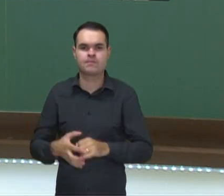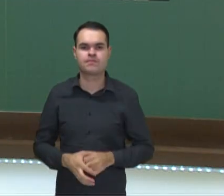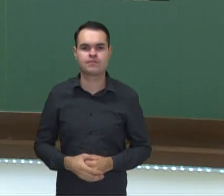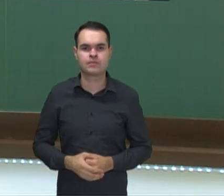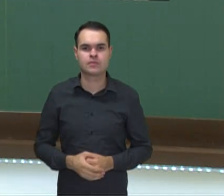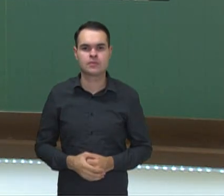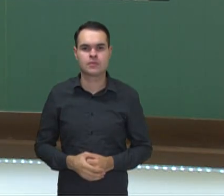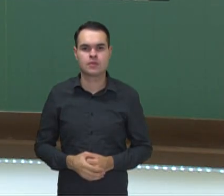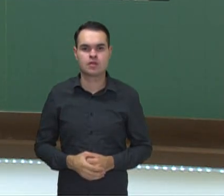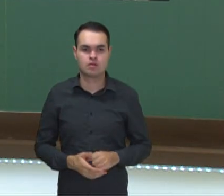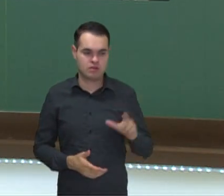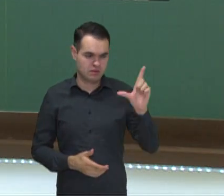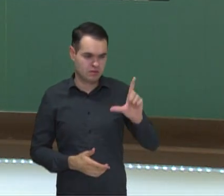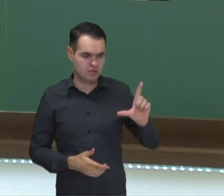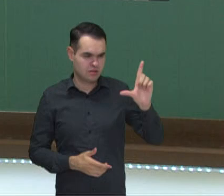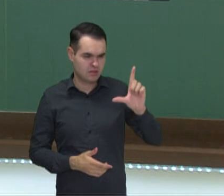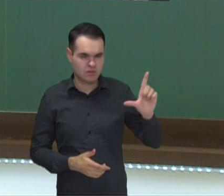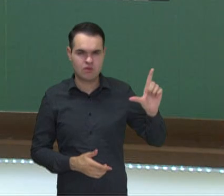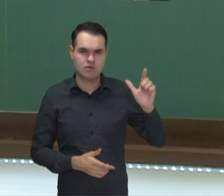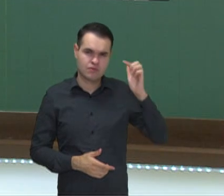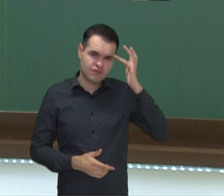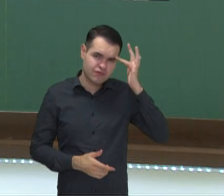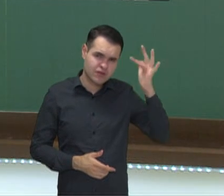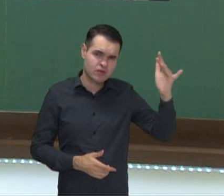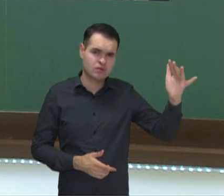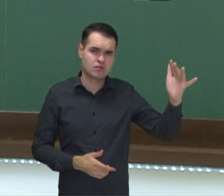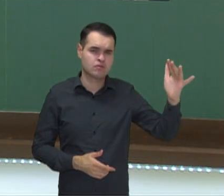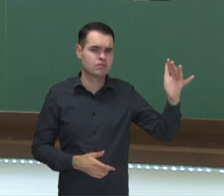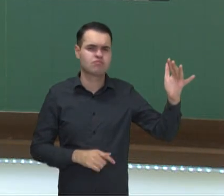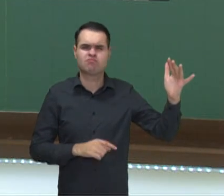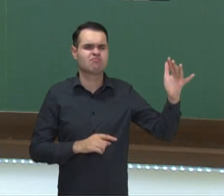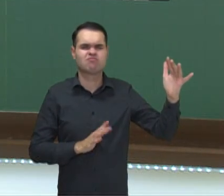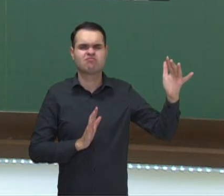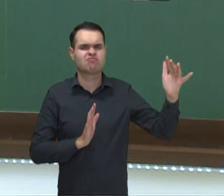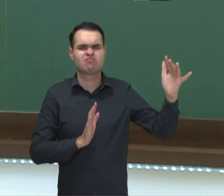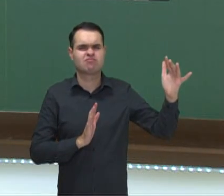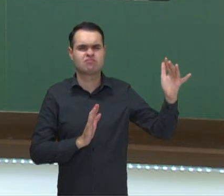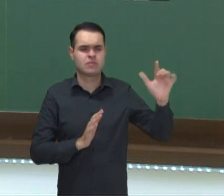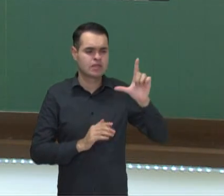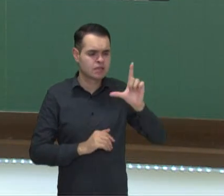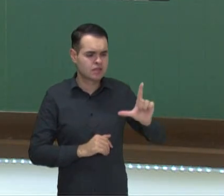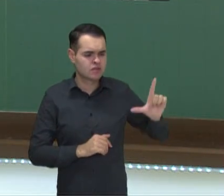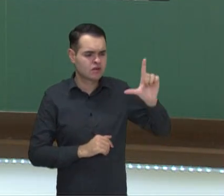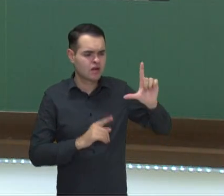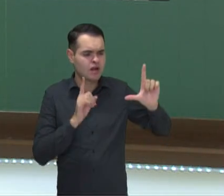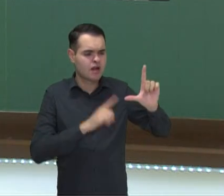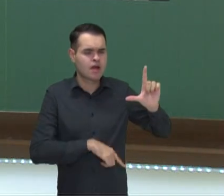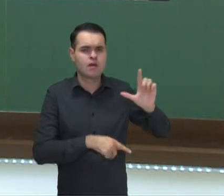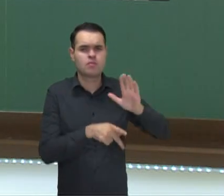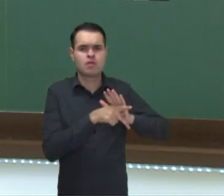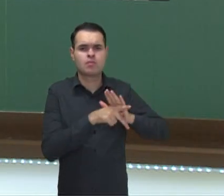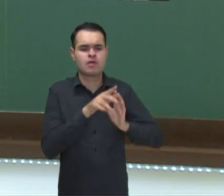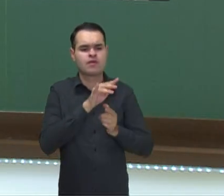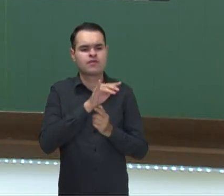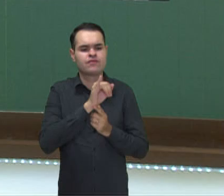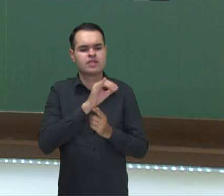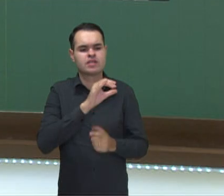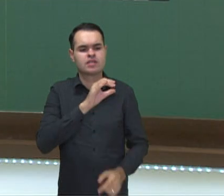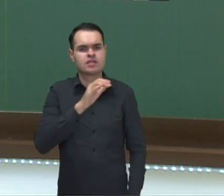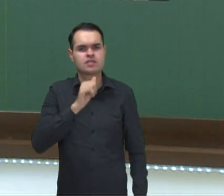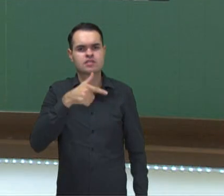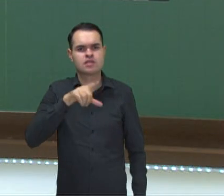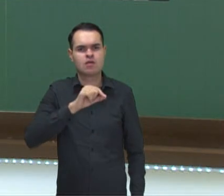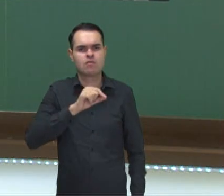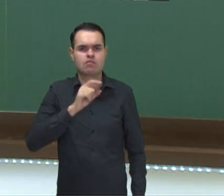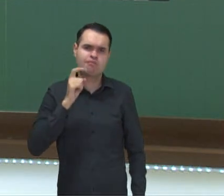seria literário nem filosófico? Porque literário vem ligado a algo da ficção, e nós não temos nada de ficcional ali.